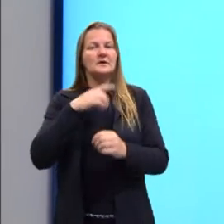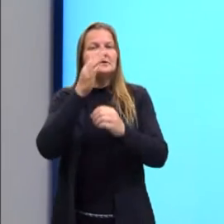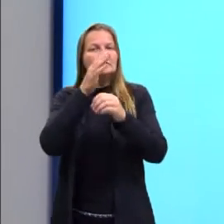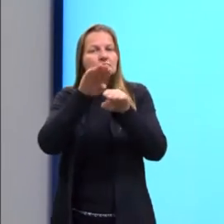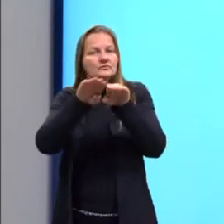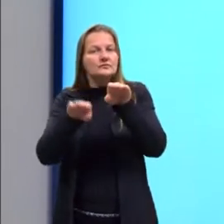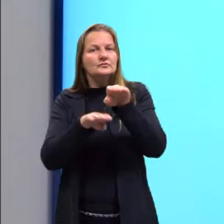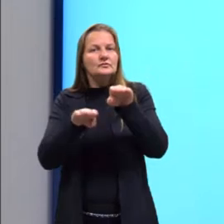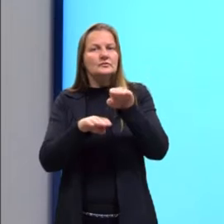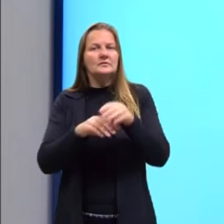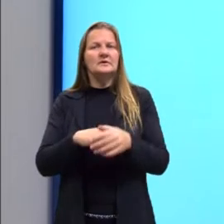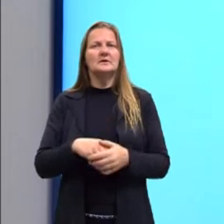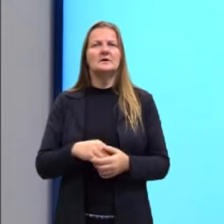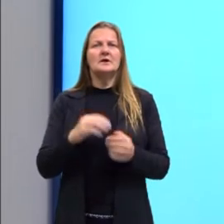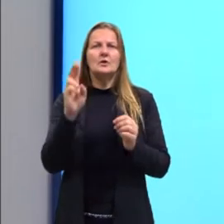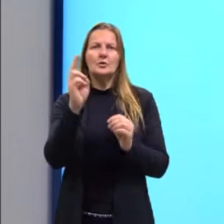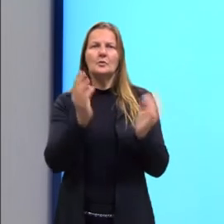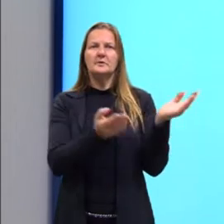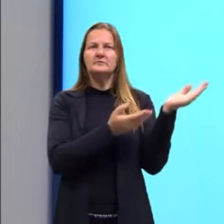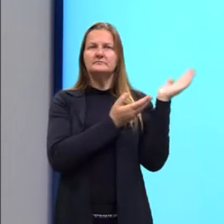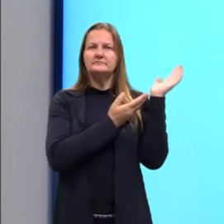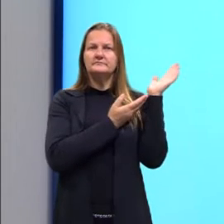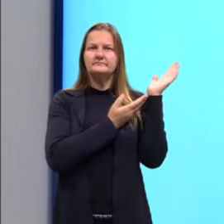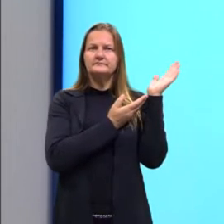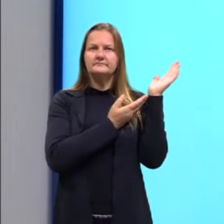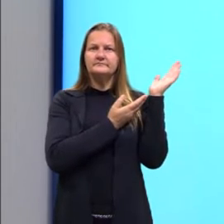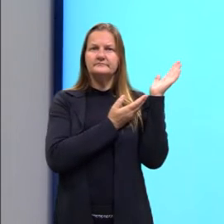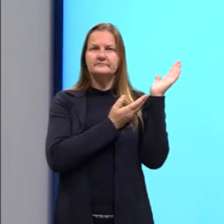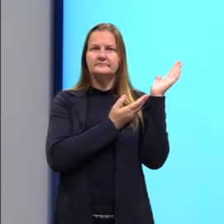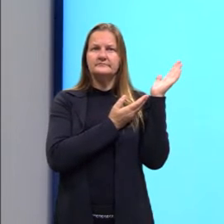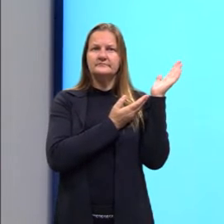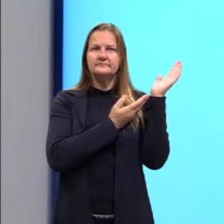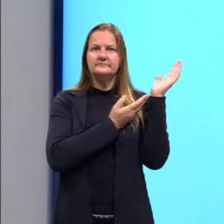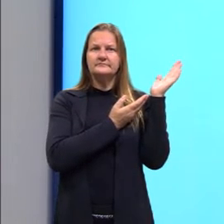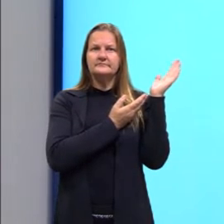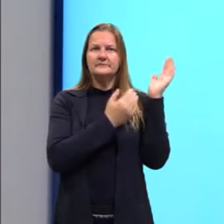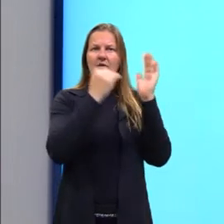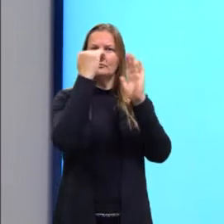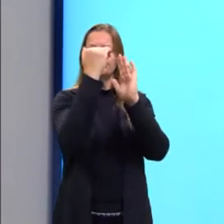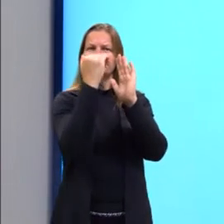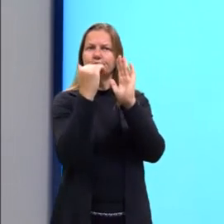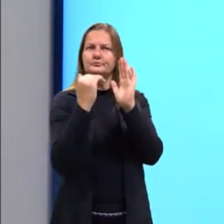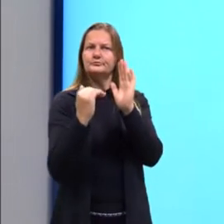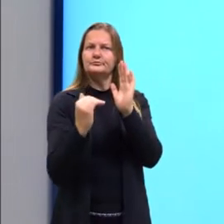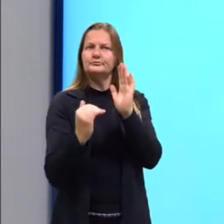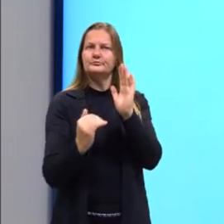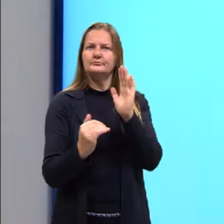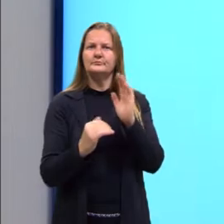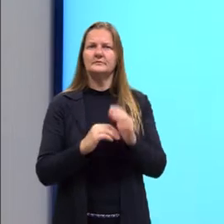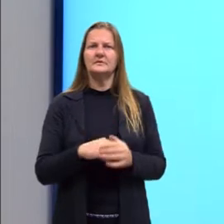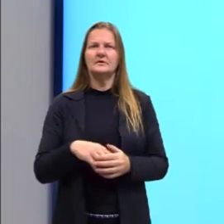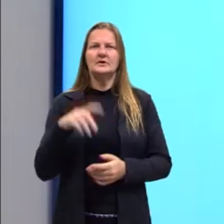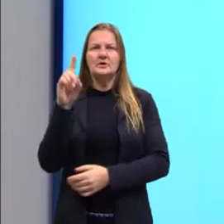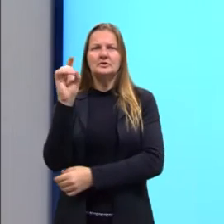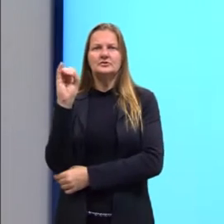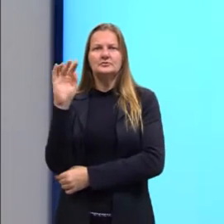que é o leptóteno zigóteno paquíteno diplóteno